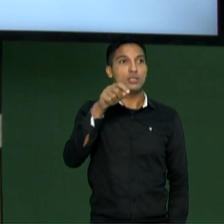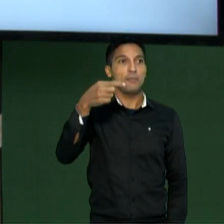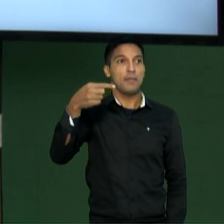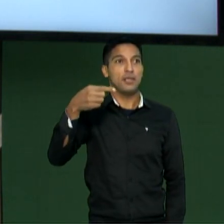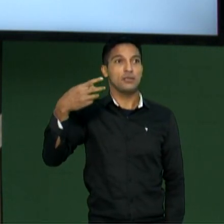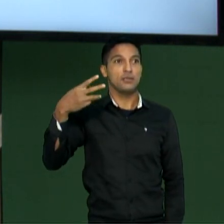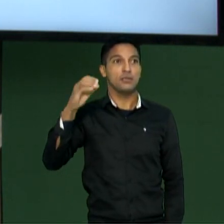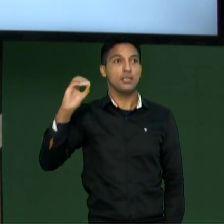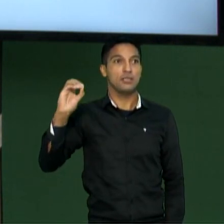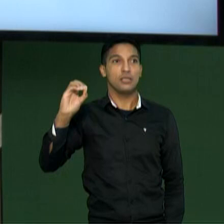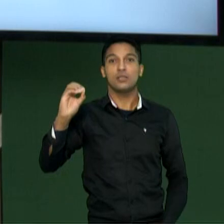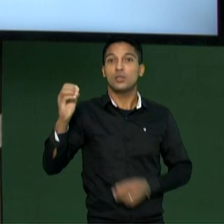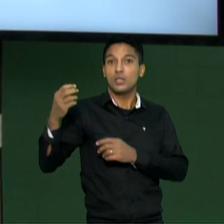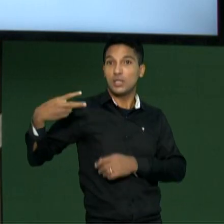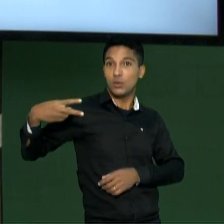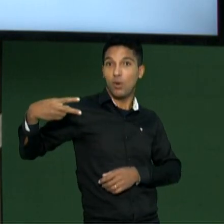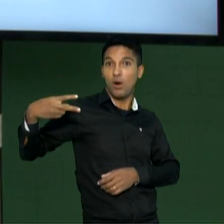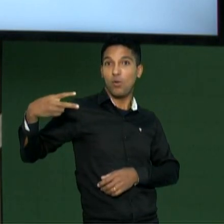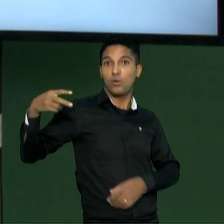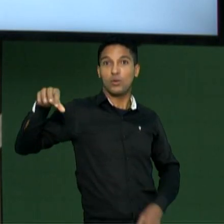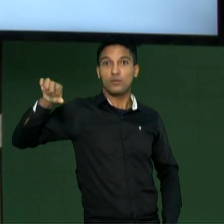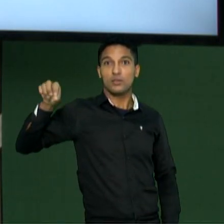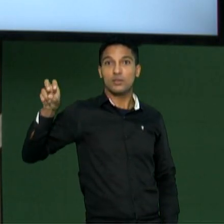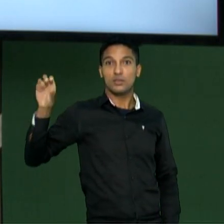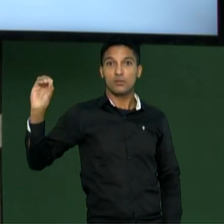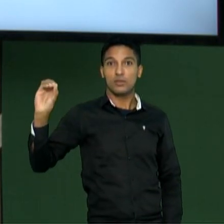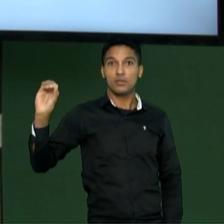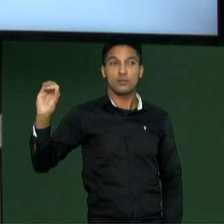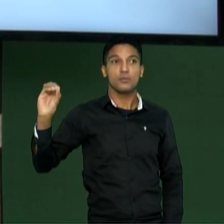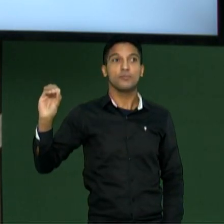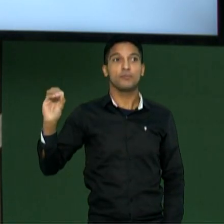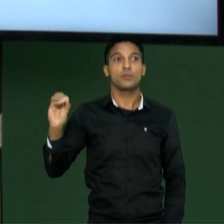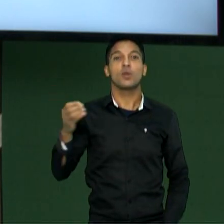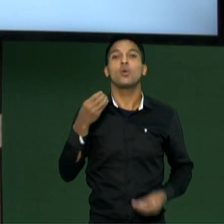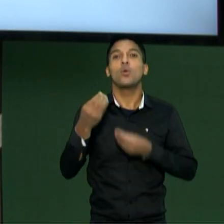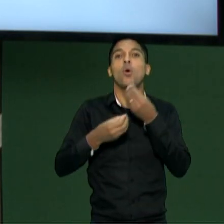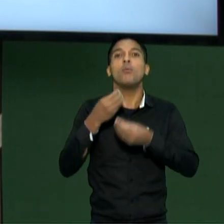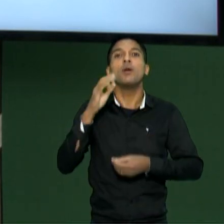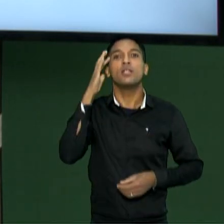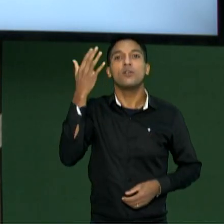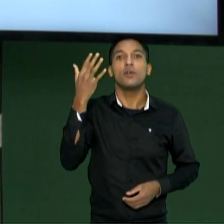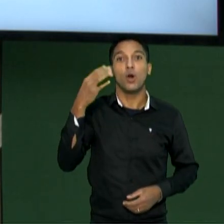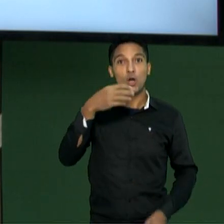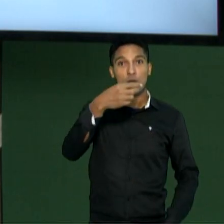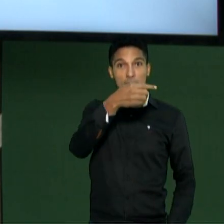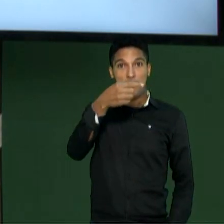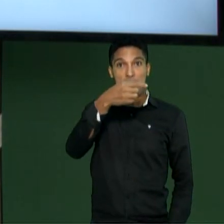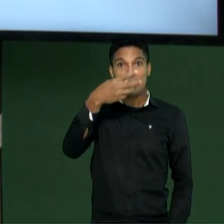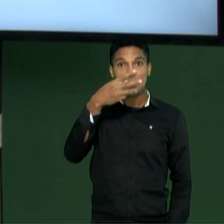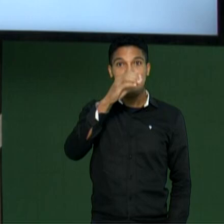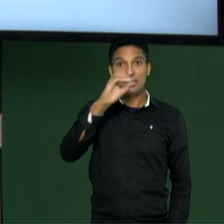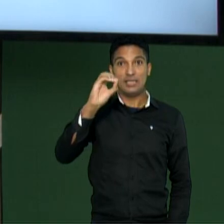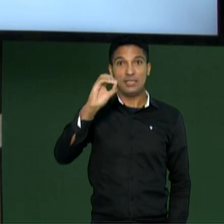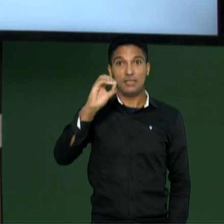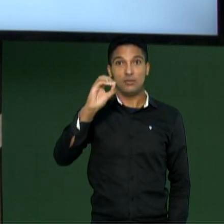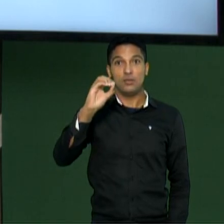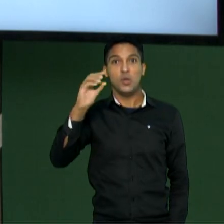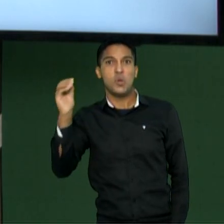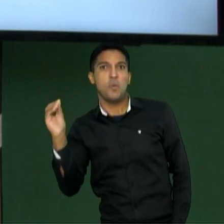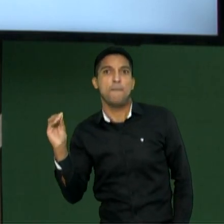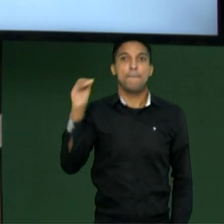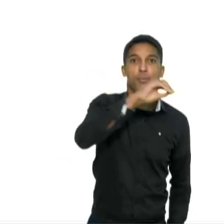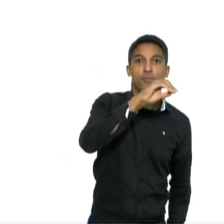igual a 950. Bom, para resolver isso, esse 300 está negativo, por outro lado ele fica positivo, né? Então